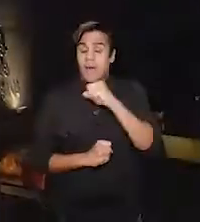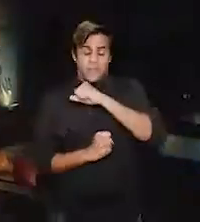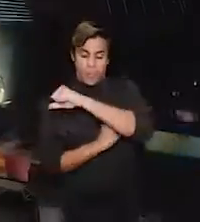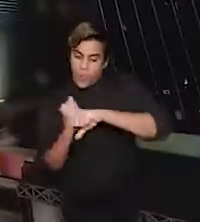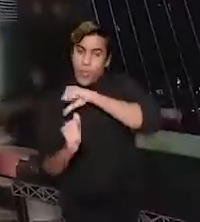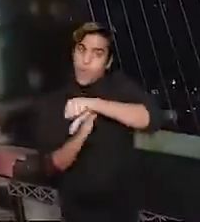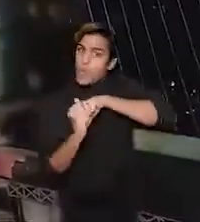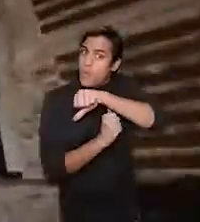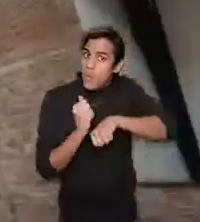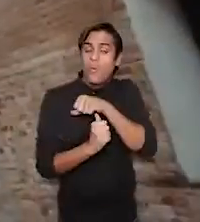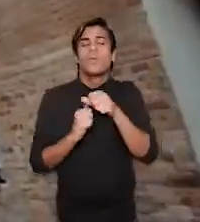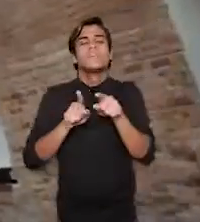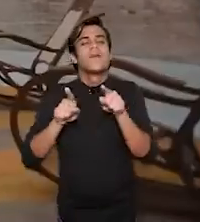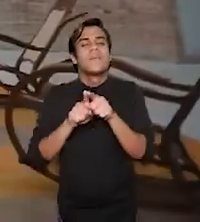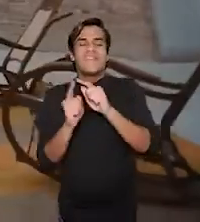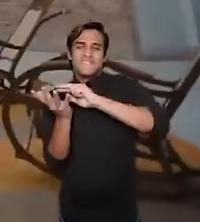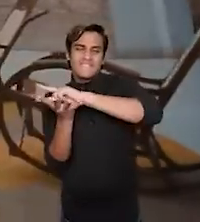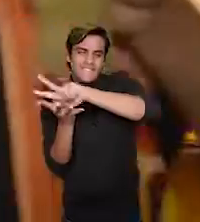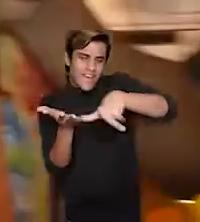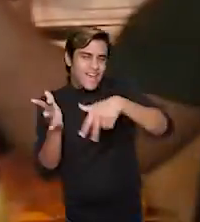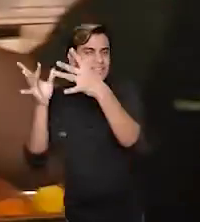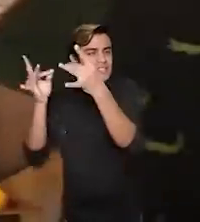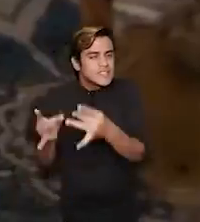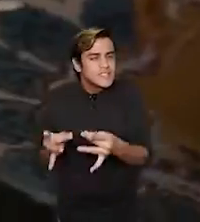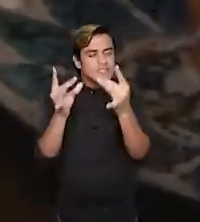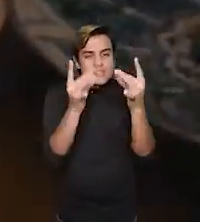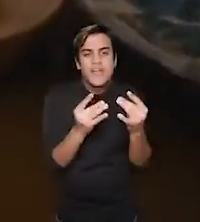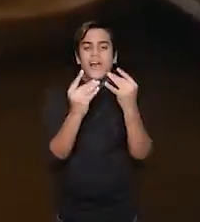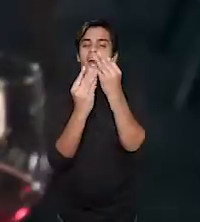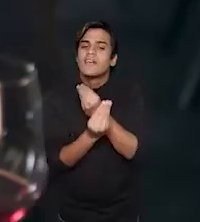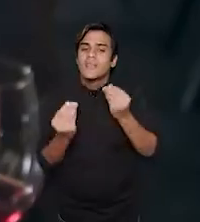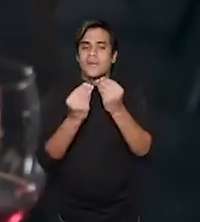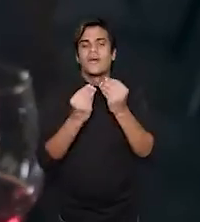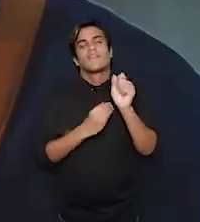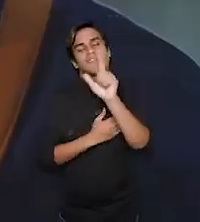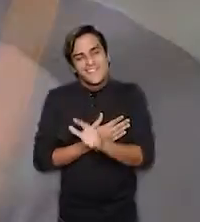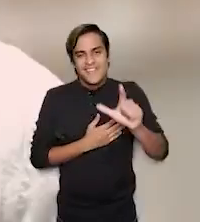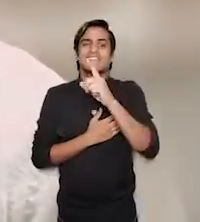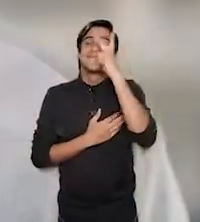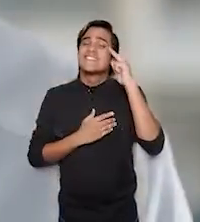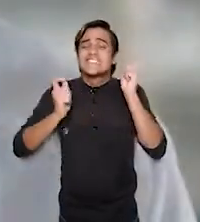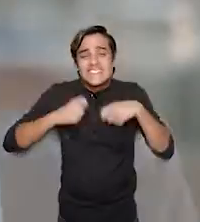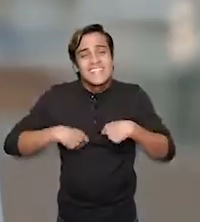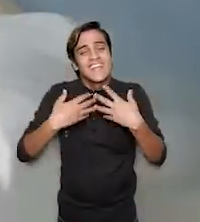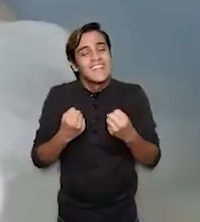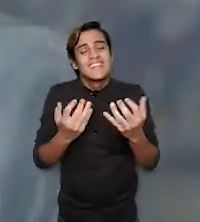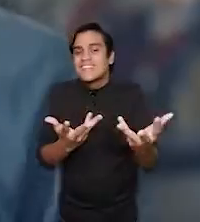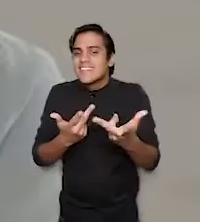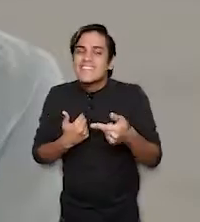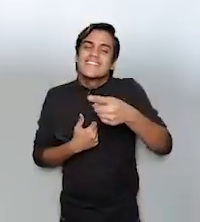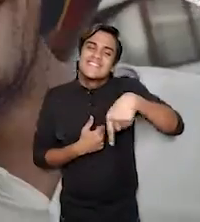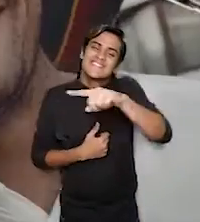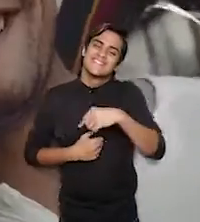transformação, repleta de pequenos universos, segredos, sabores e, claro, gente que vai receber você de